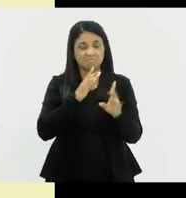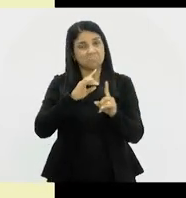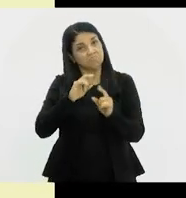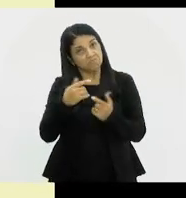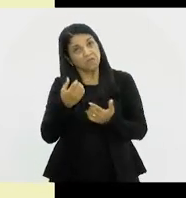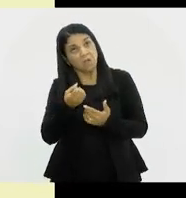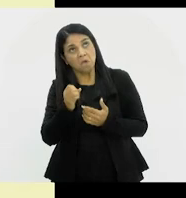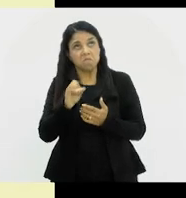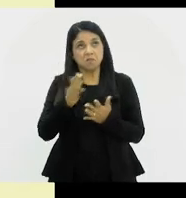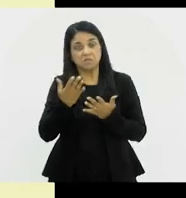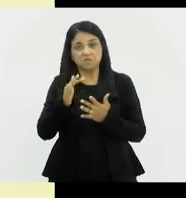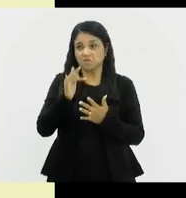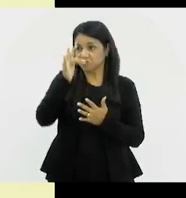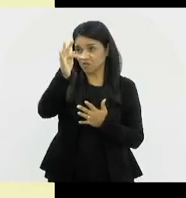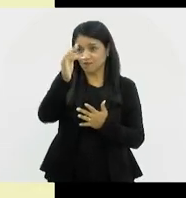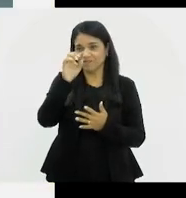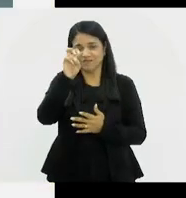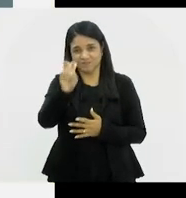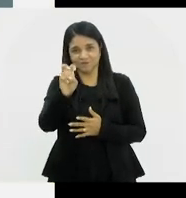mais. Próximo.